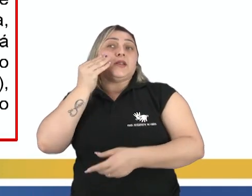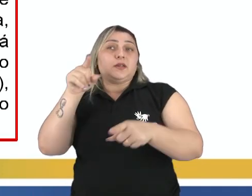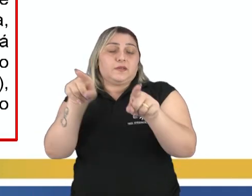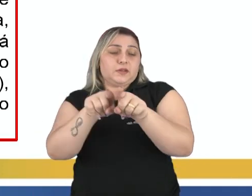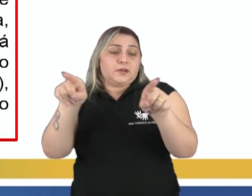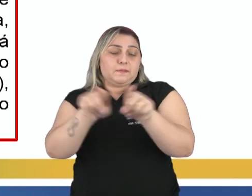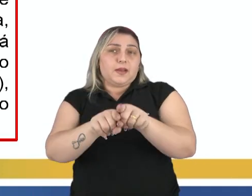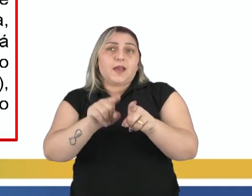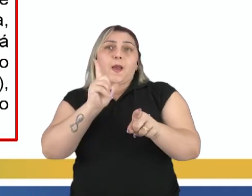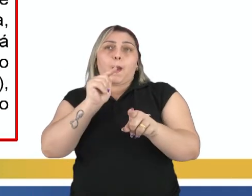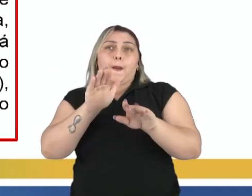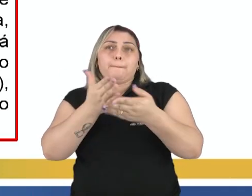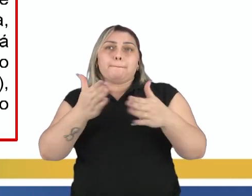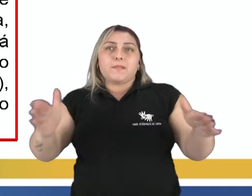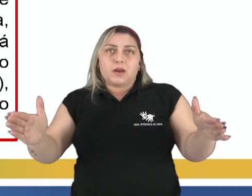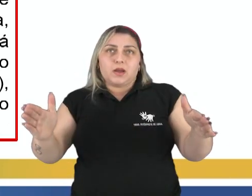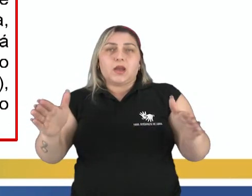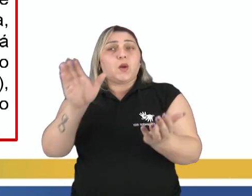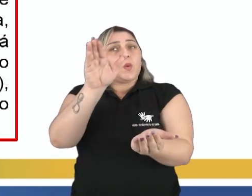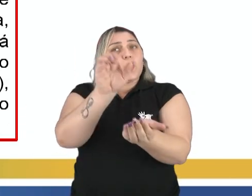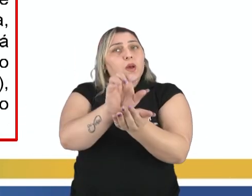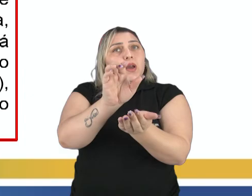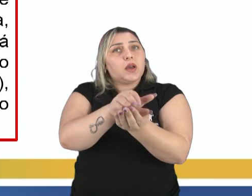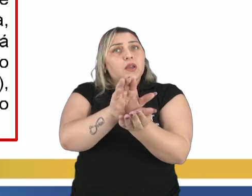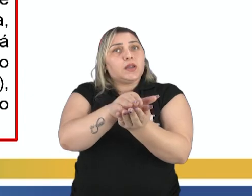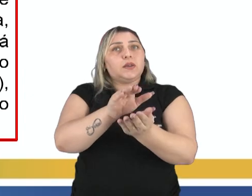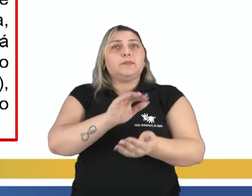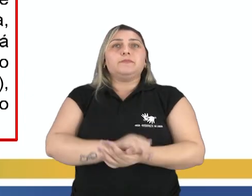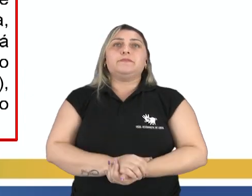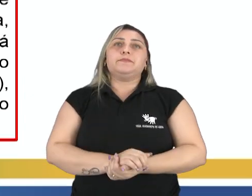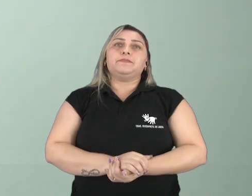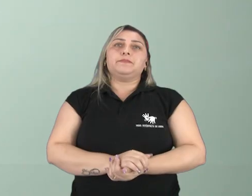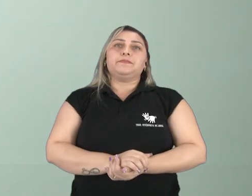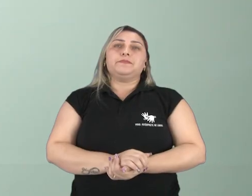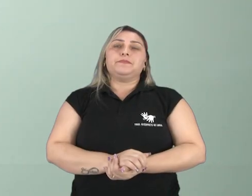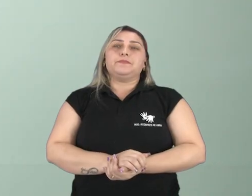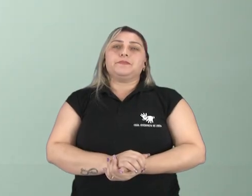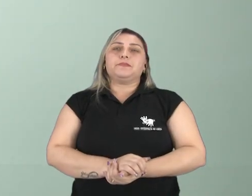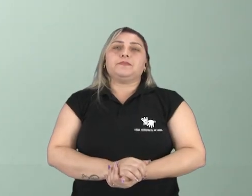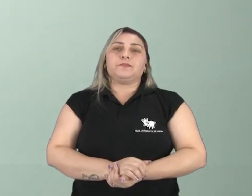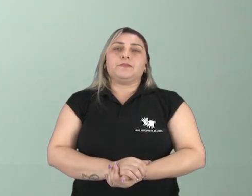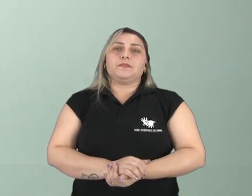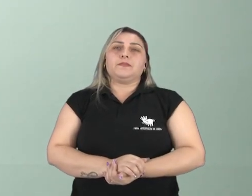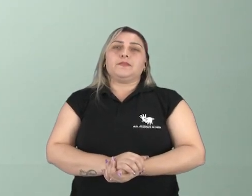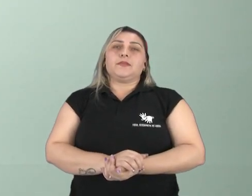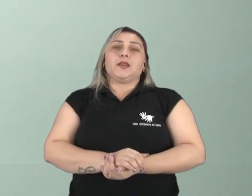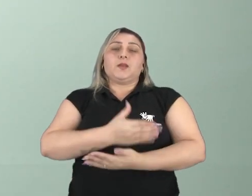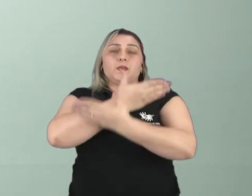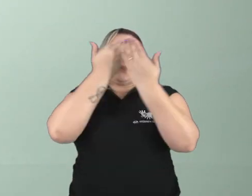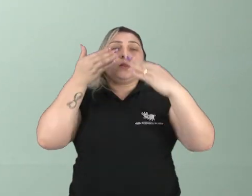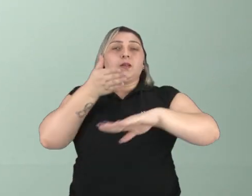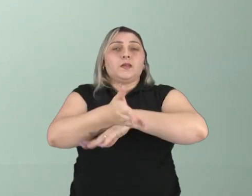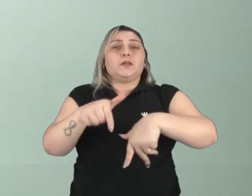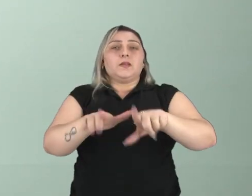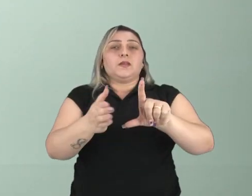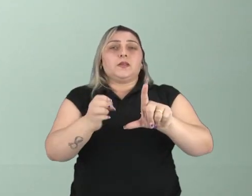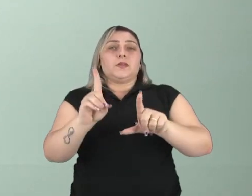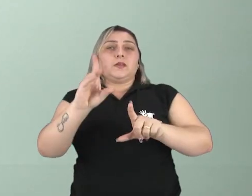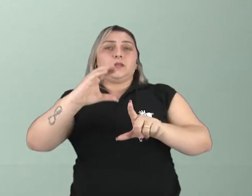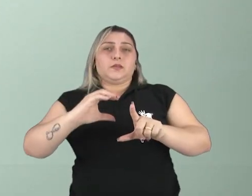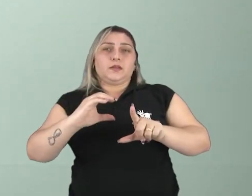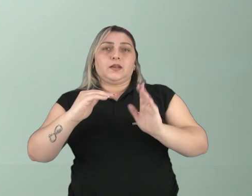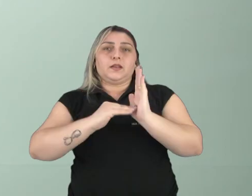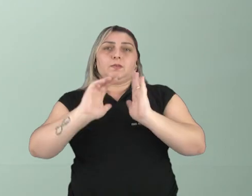espaço que é a praia tá certa em Recife então gente é isso tá bom não esqueçam de acessar a plataforma